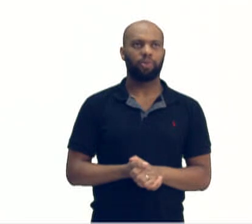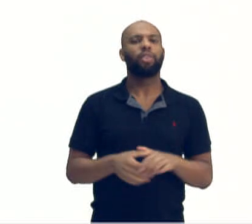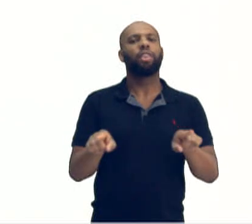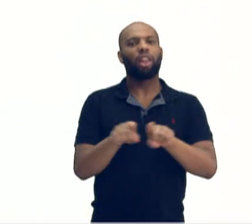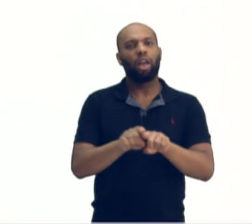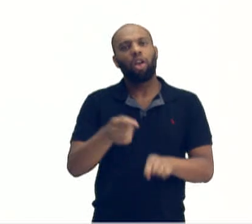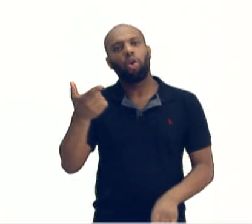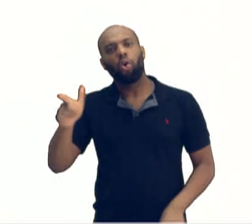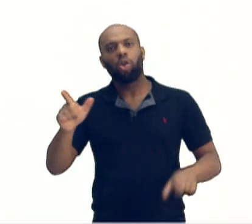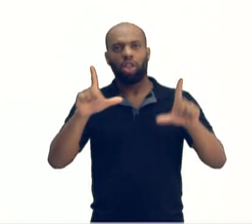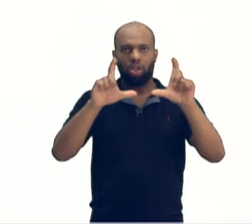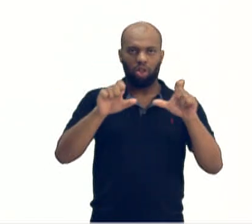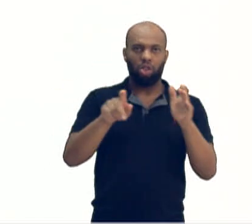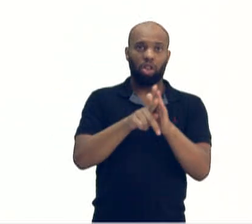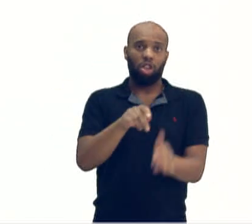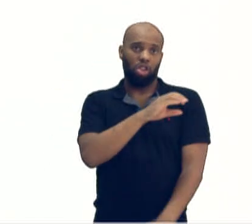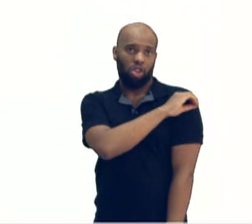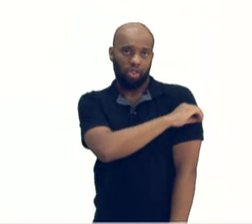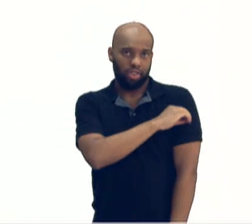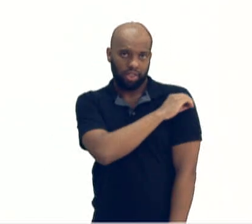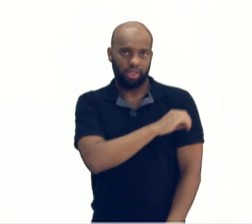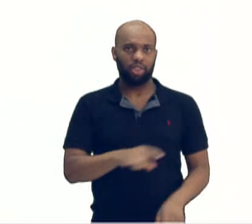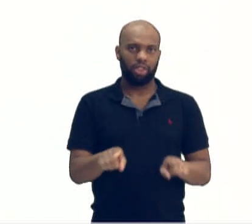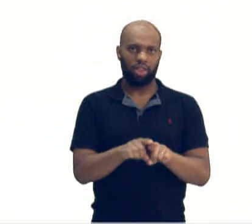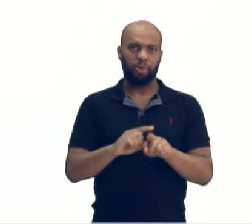Outra foto da oficina.